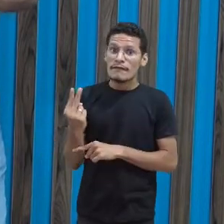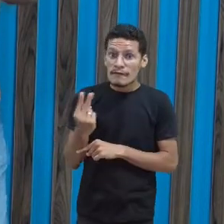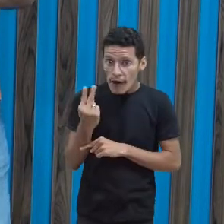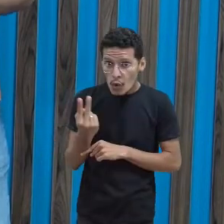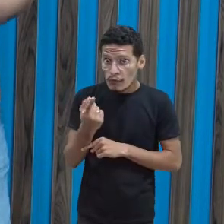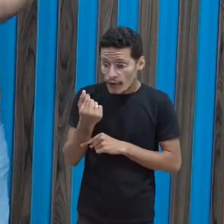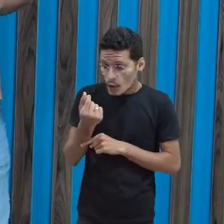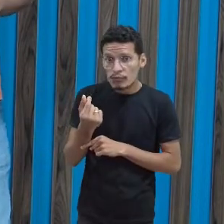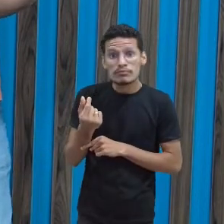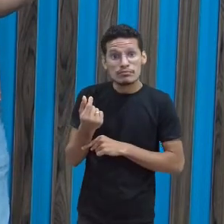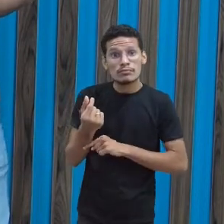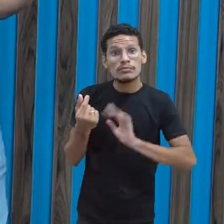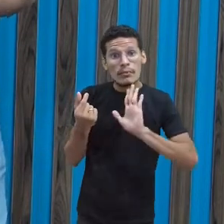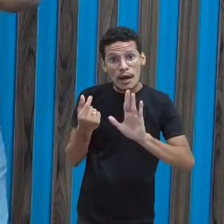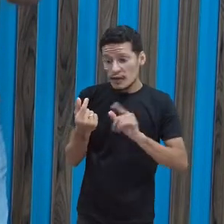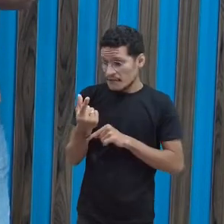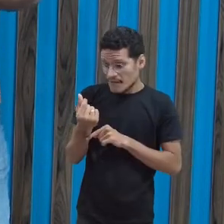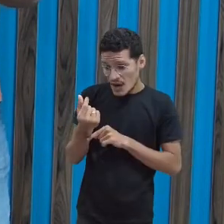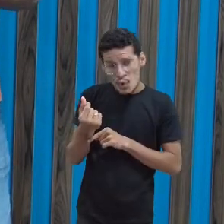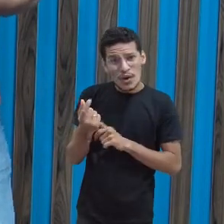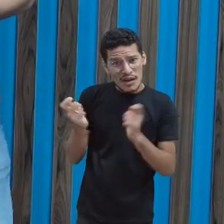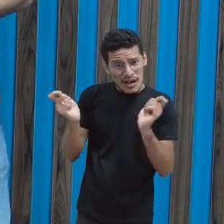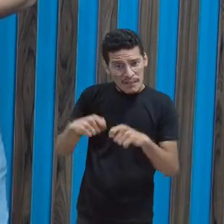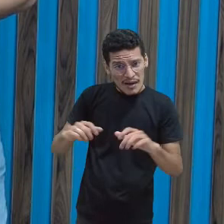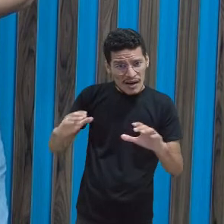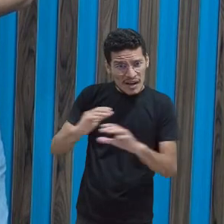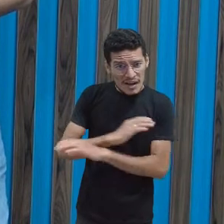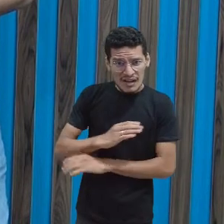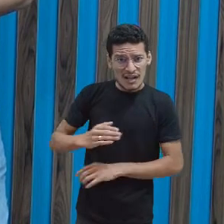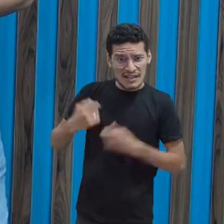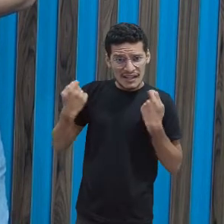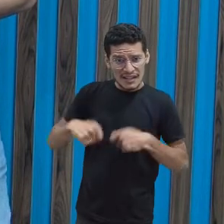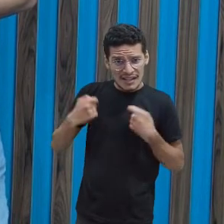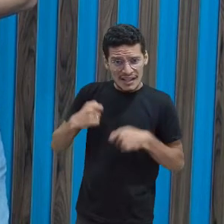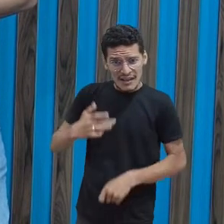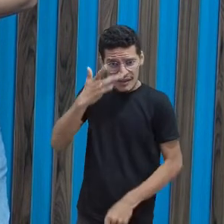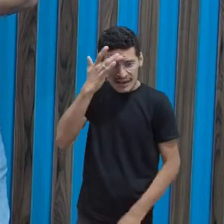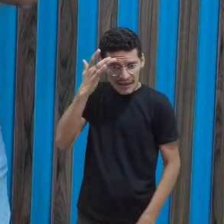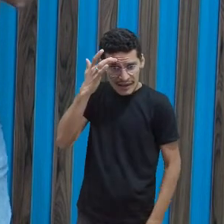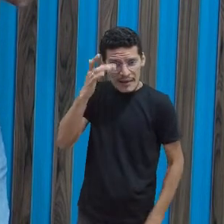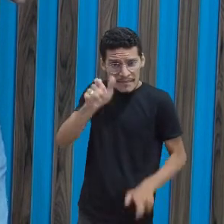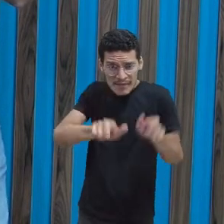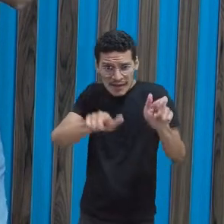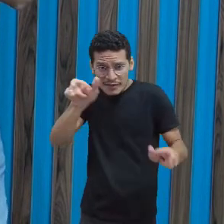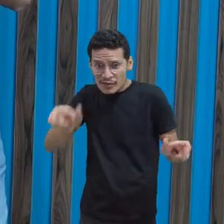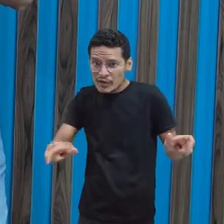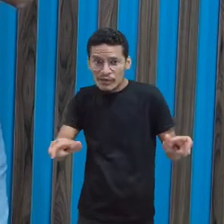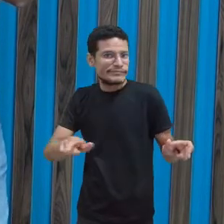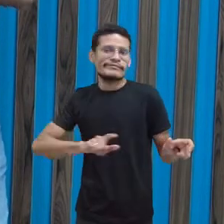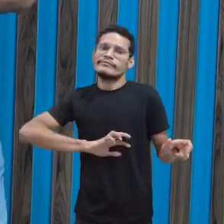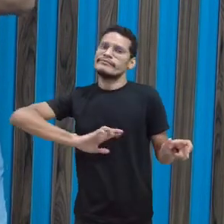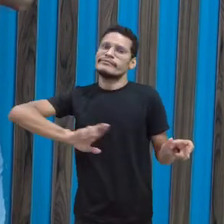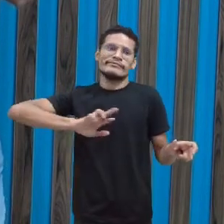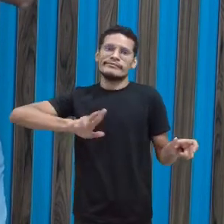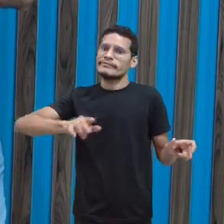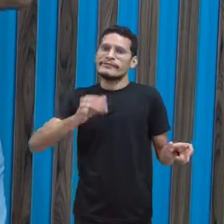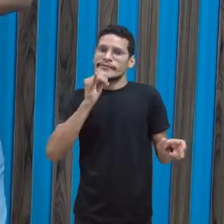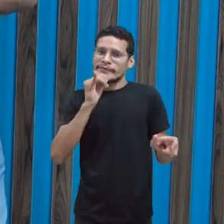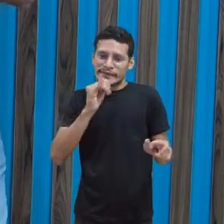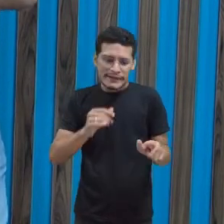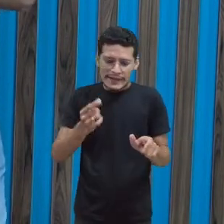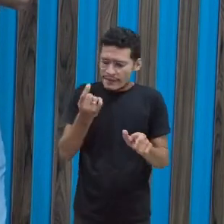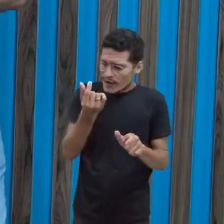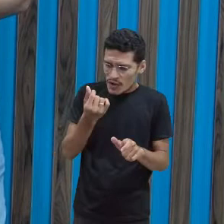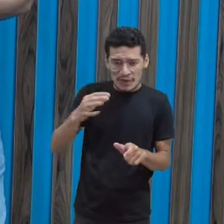Só que a gente sabe que esse valor não atende mesmo às necessidades das pessoas. cada vez mais ele vai ficando, né,